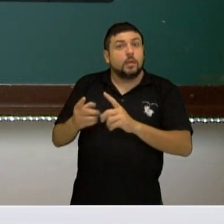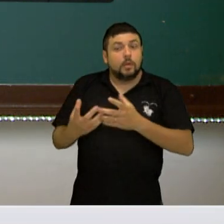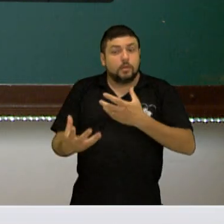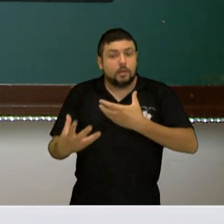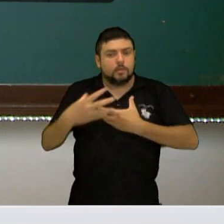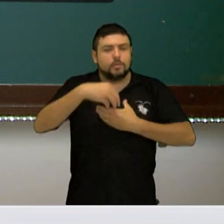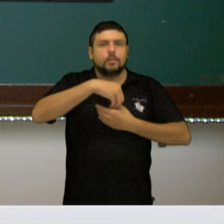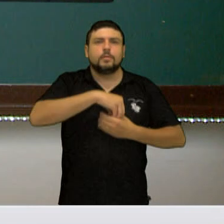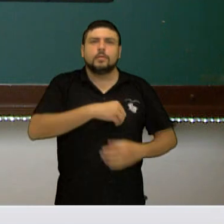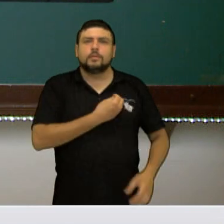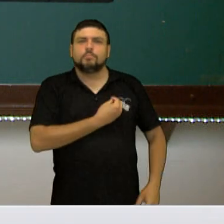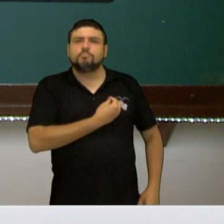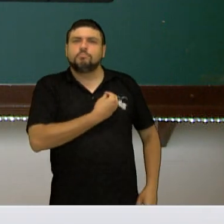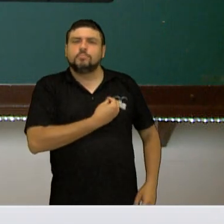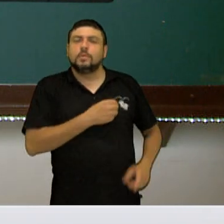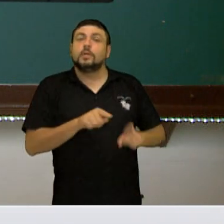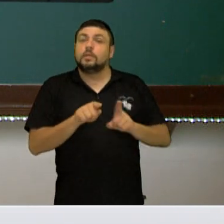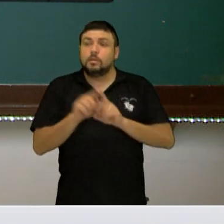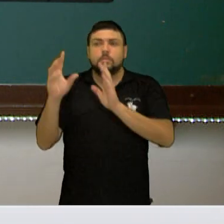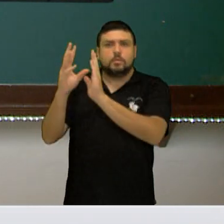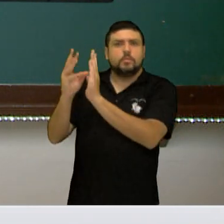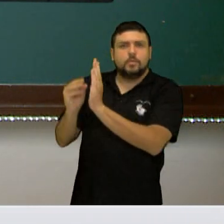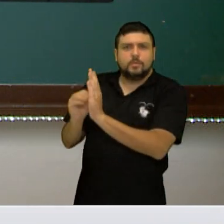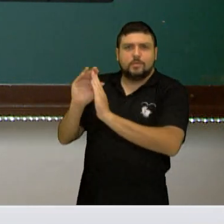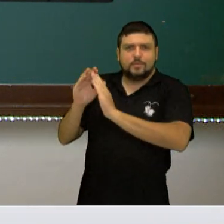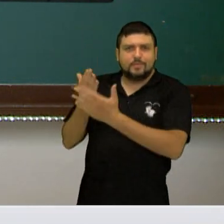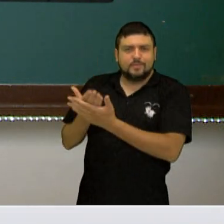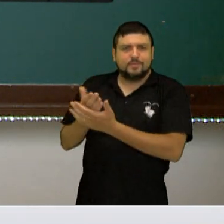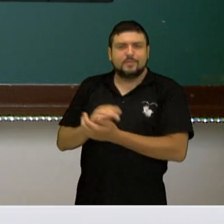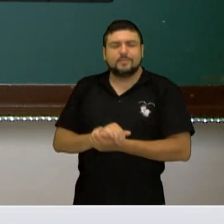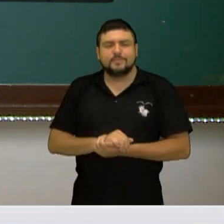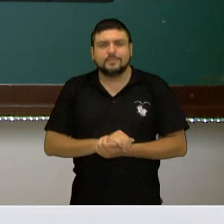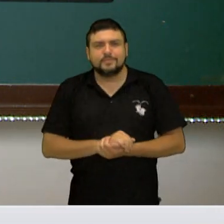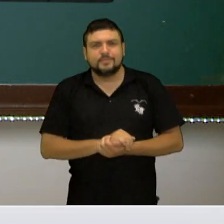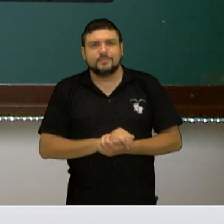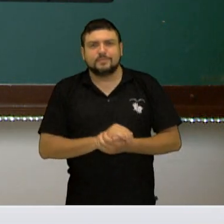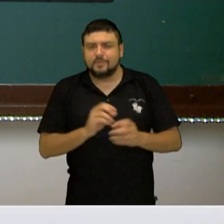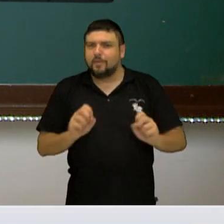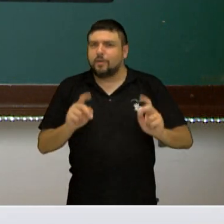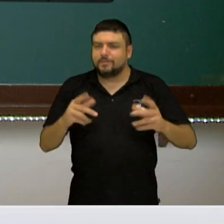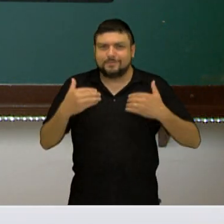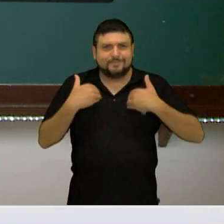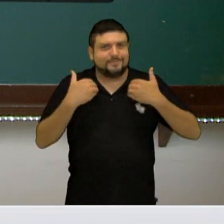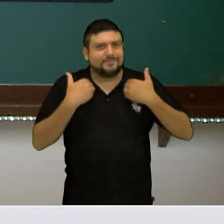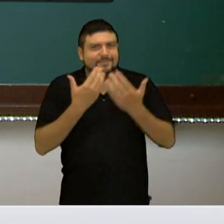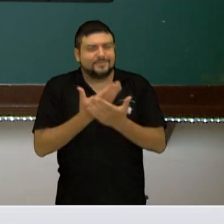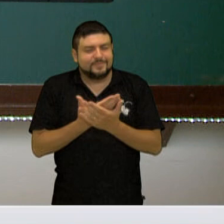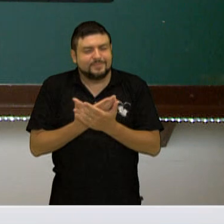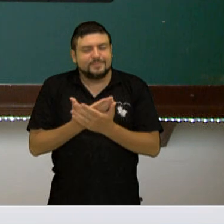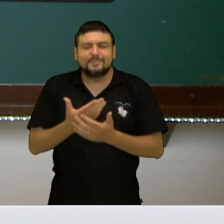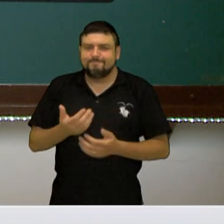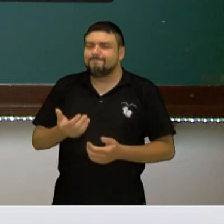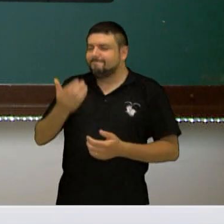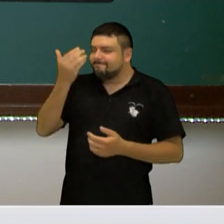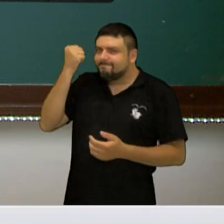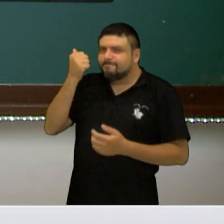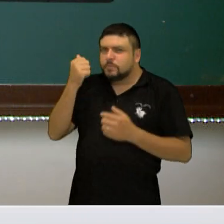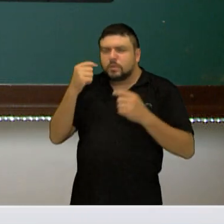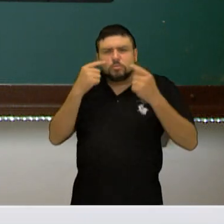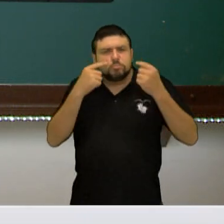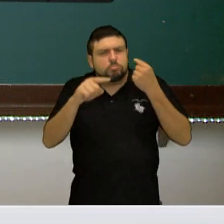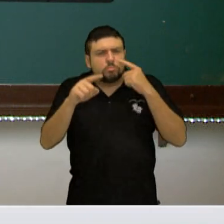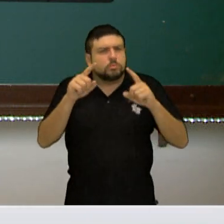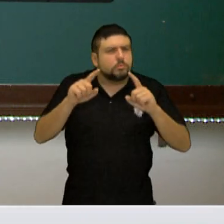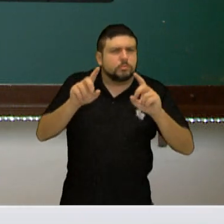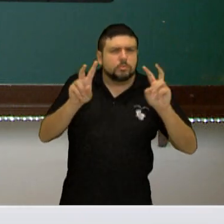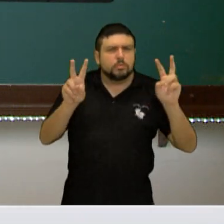nos conteúdos escolares. Sabia disso? Tudo pronto aí? Está animado para mais uma aula? Vamos lá descobrir qual é o tema da nossa